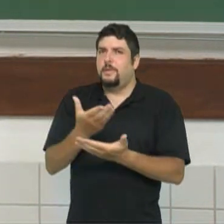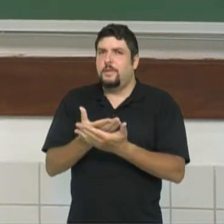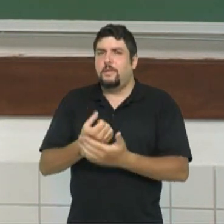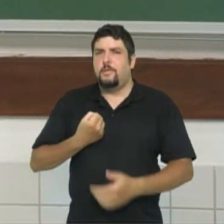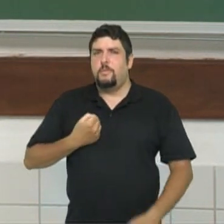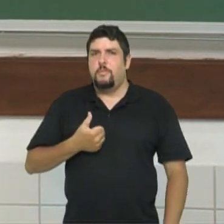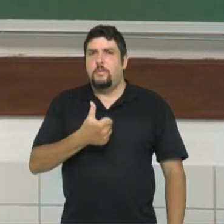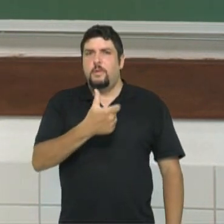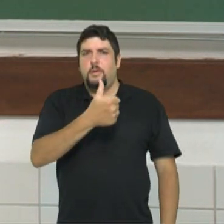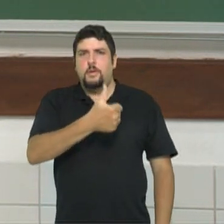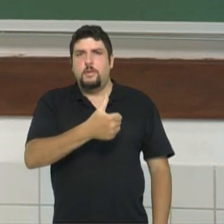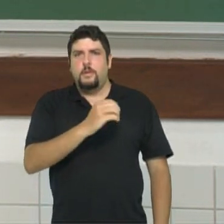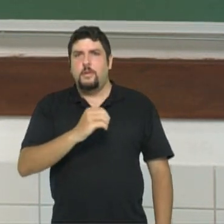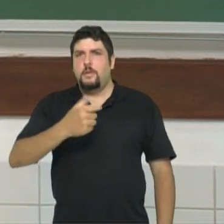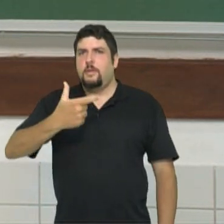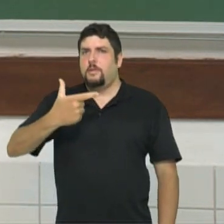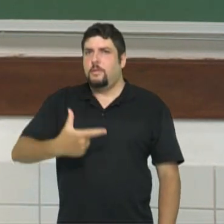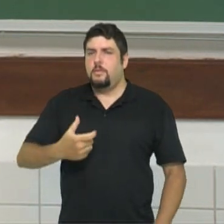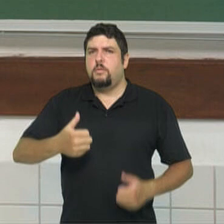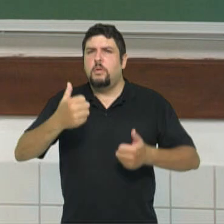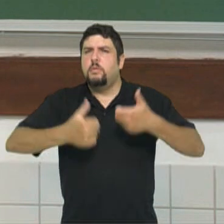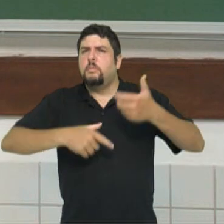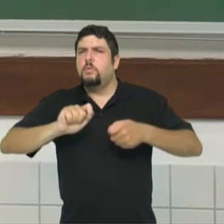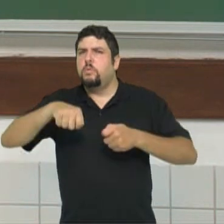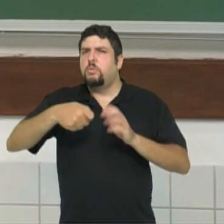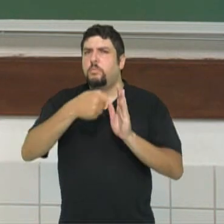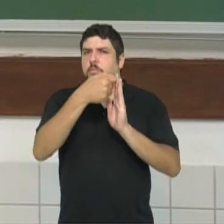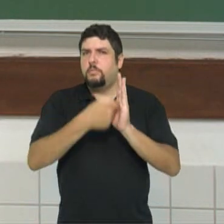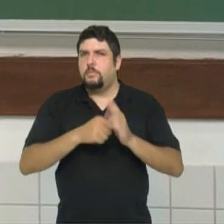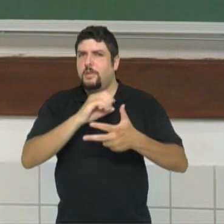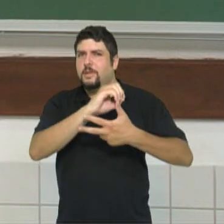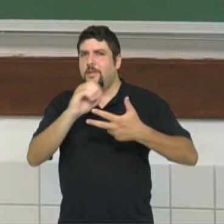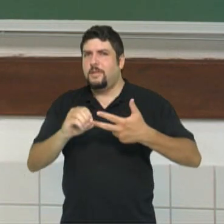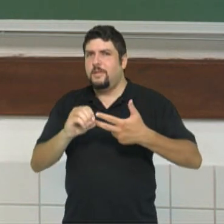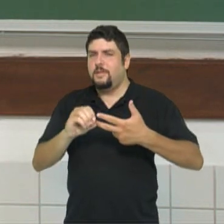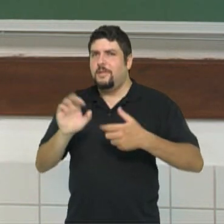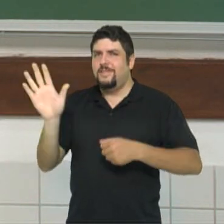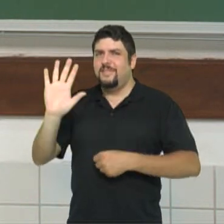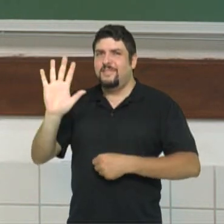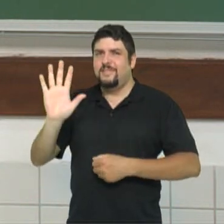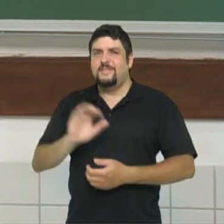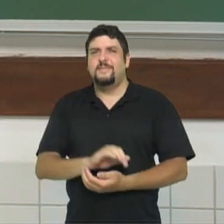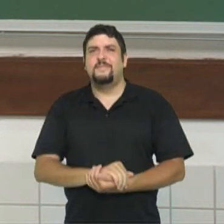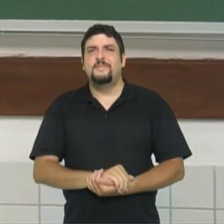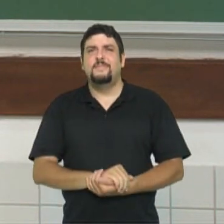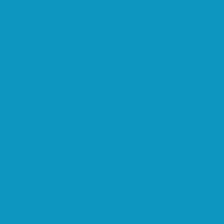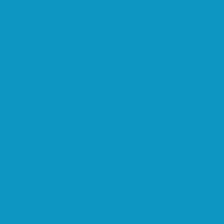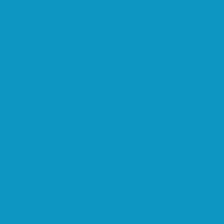102, falando mais um pouquinho sobre a redação do Enem, ok? Vejo vocês lá. Tchau, tchau!